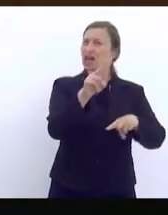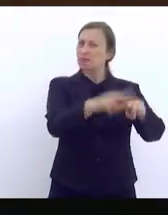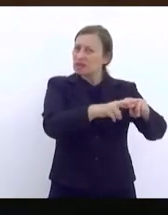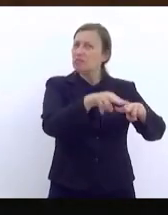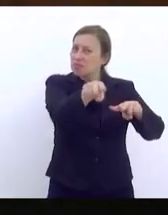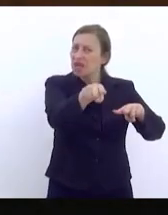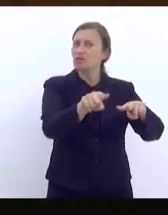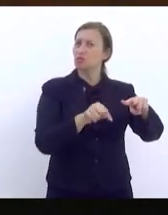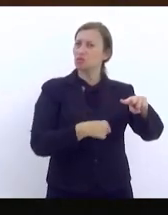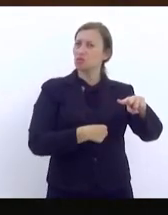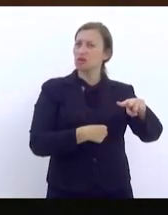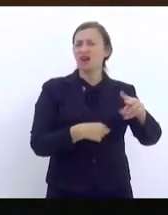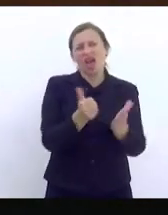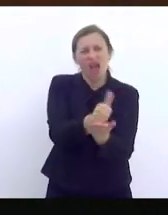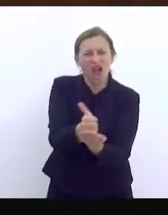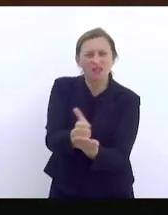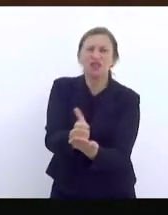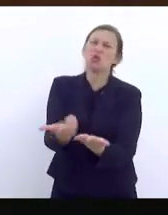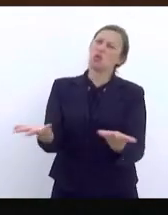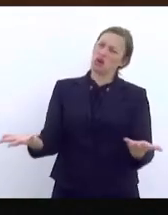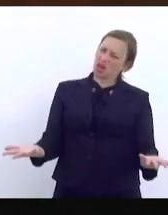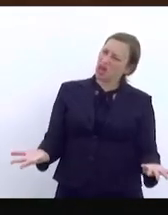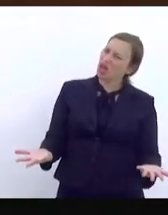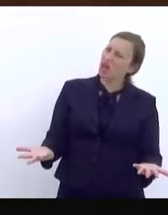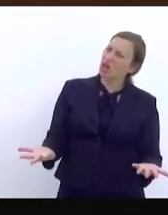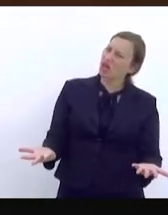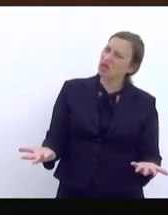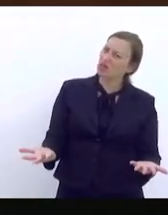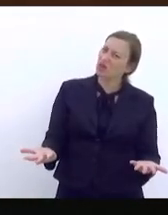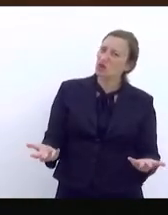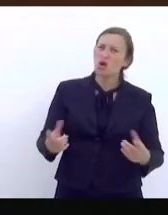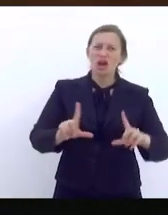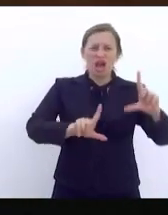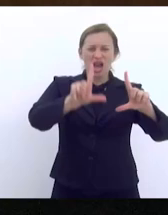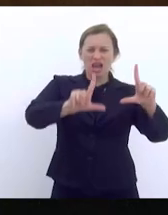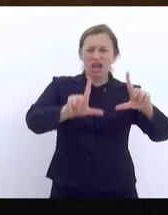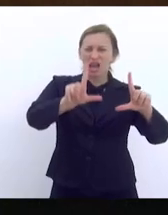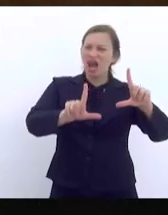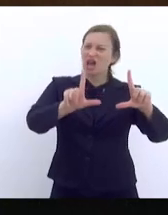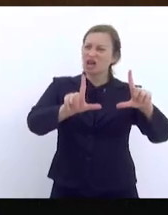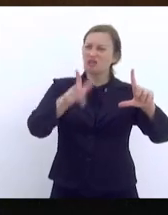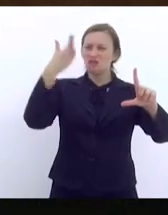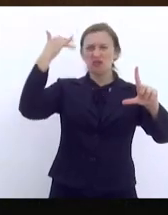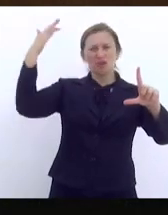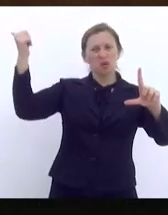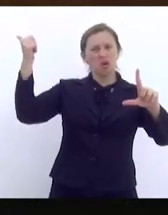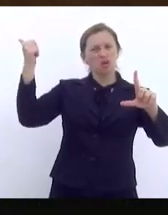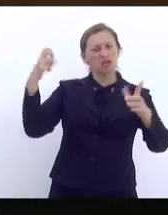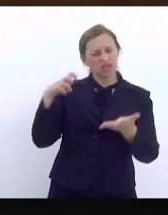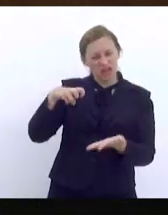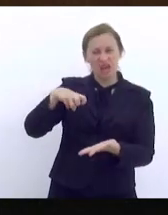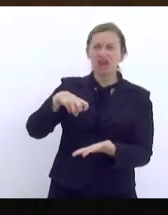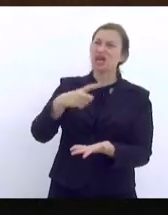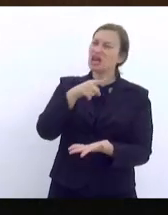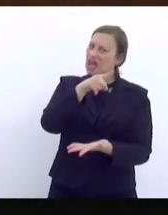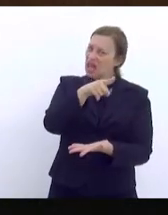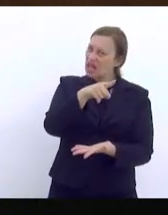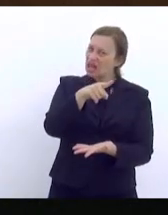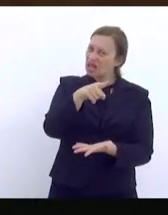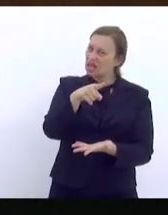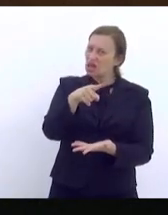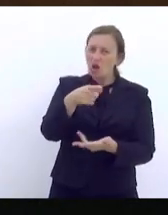e vai ficar jogando videogame assistindo televisão de última geração coisa que muito difícil de trabalhador não tem